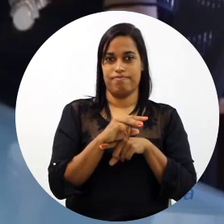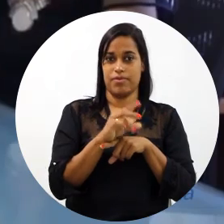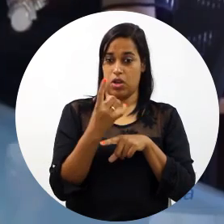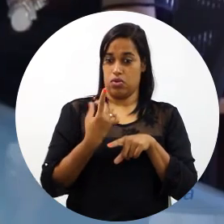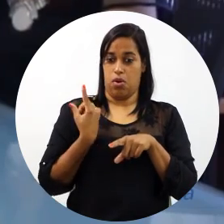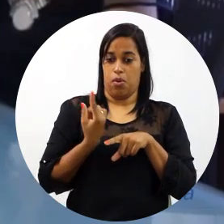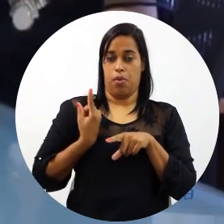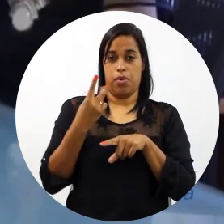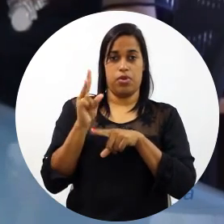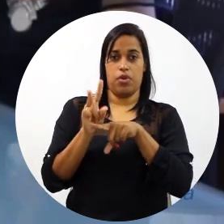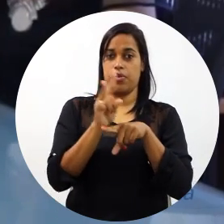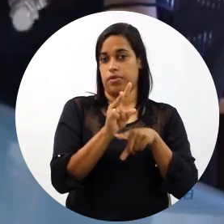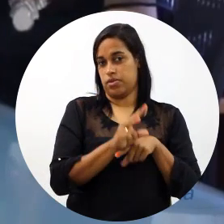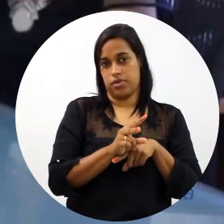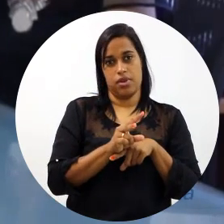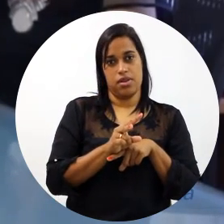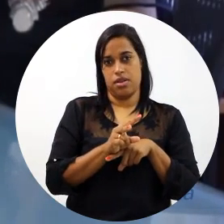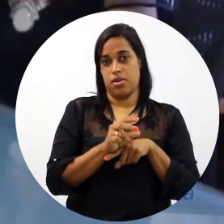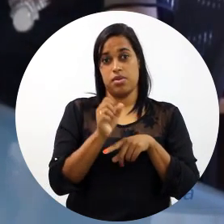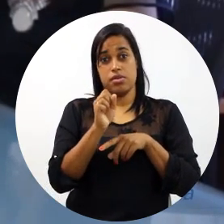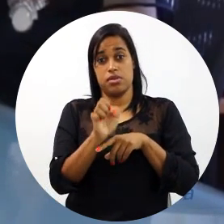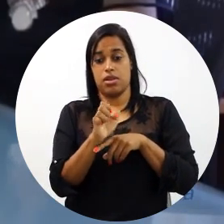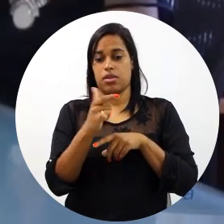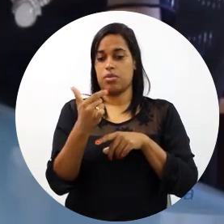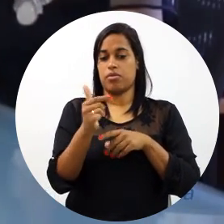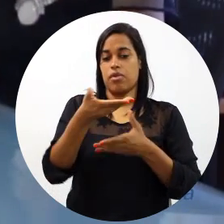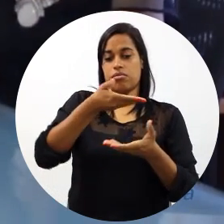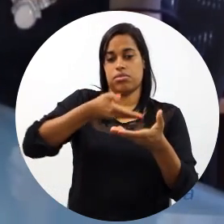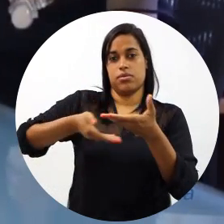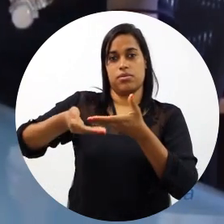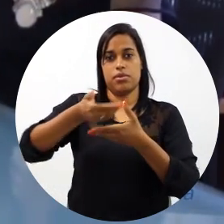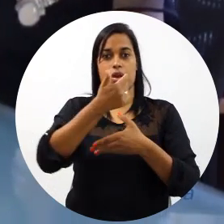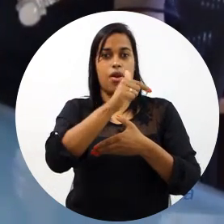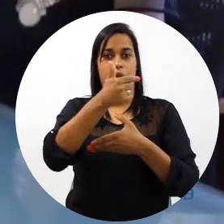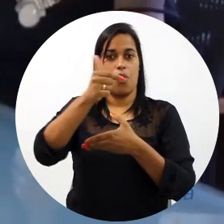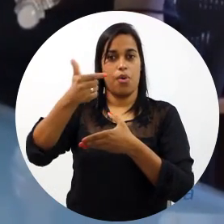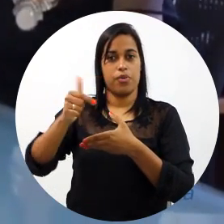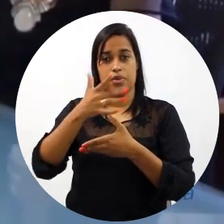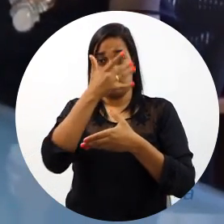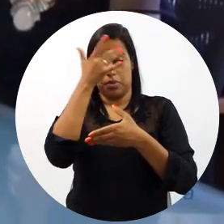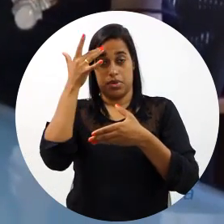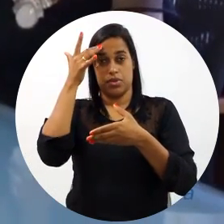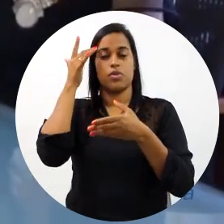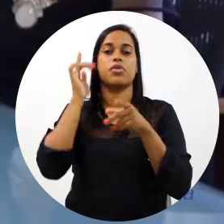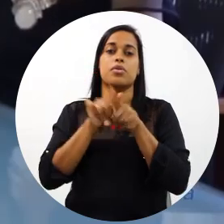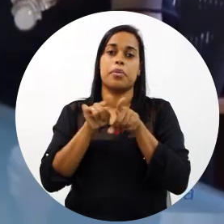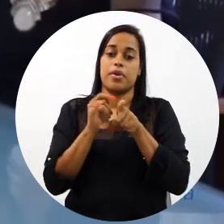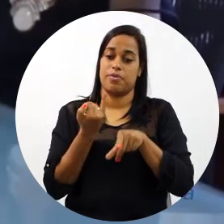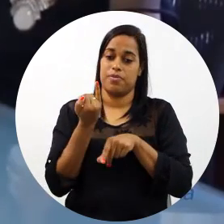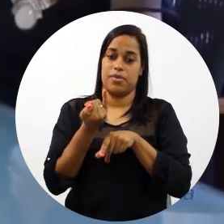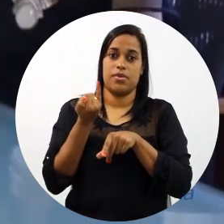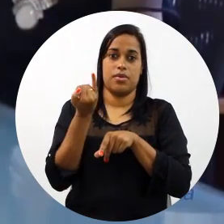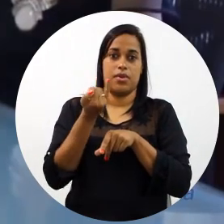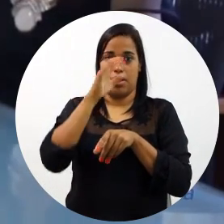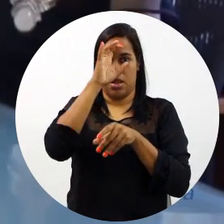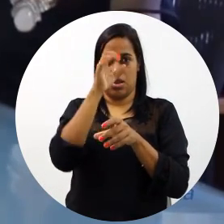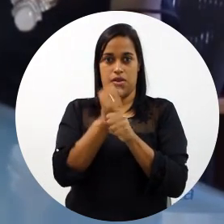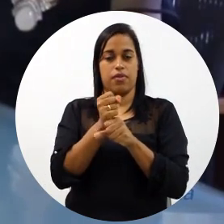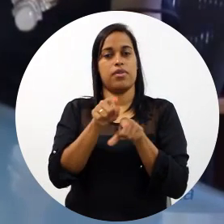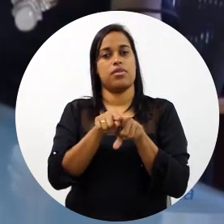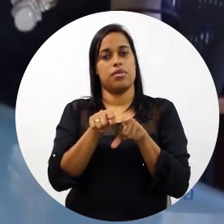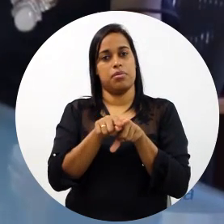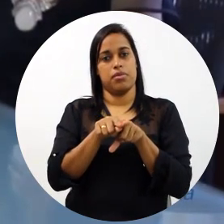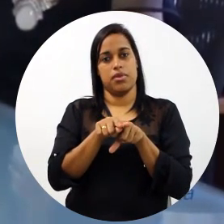único fiscal. Né? Se ele não envolver as outras áreas, as outras pessoas, principalmente as chefias, né,